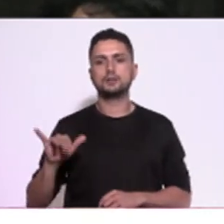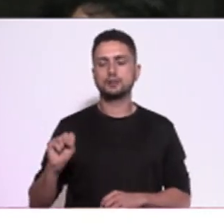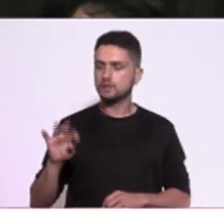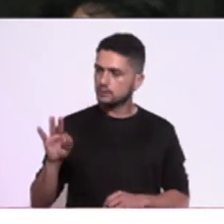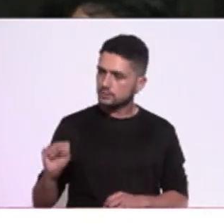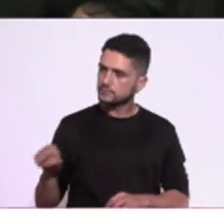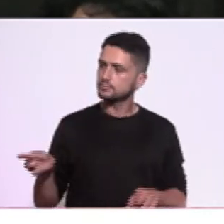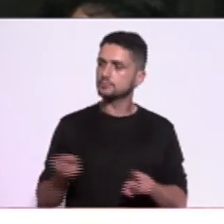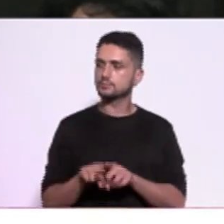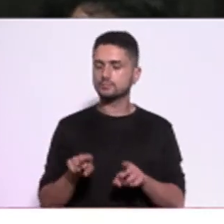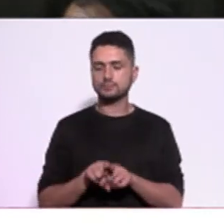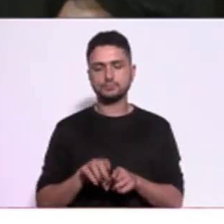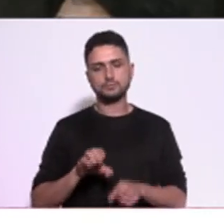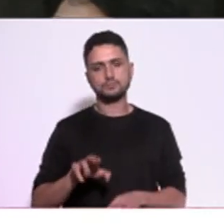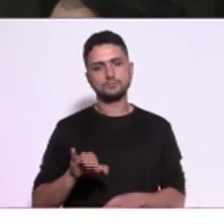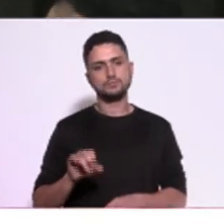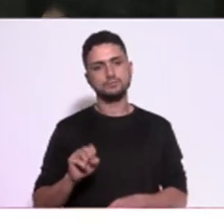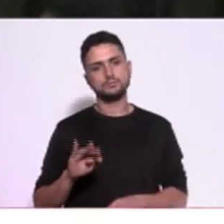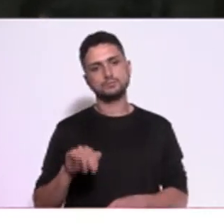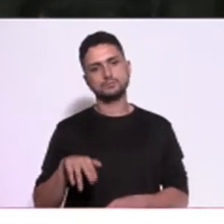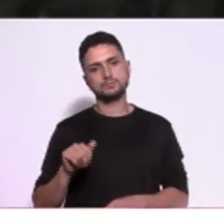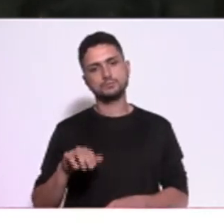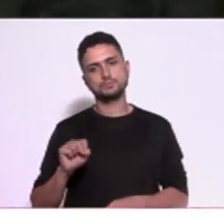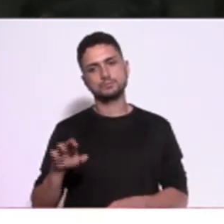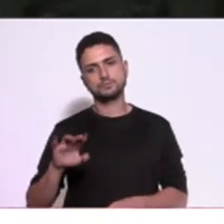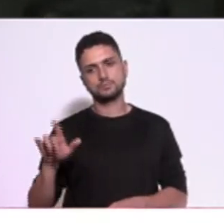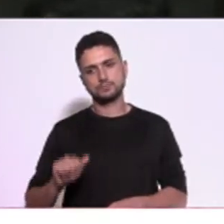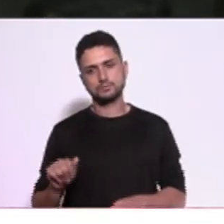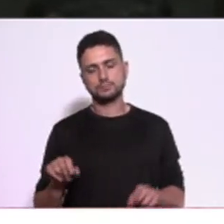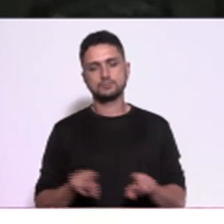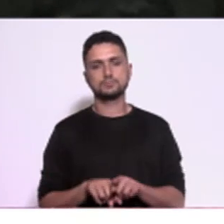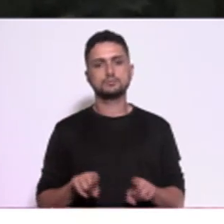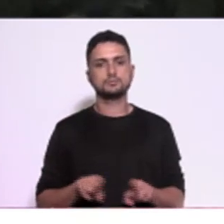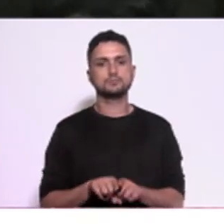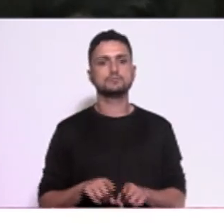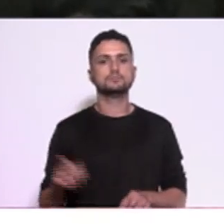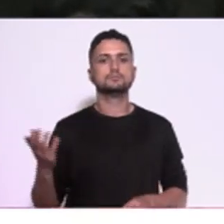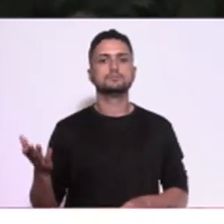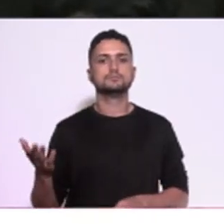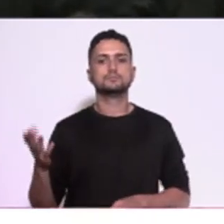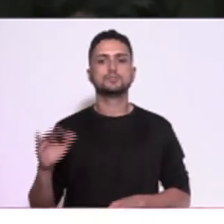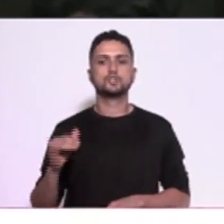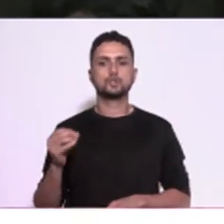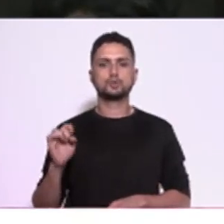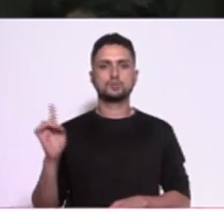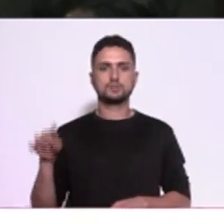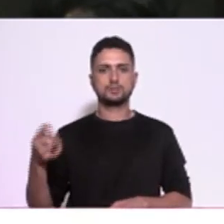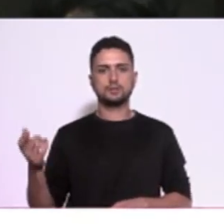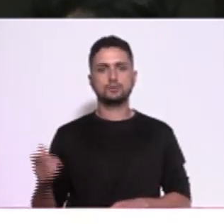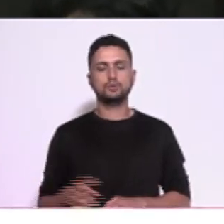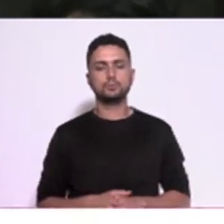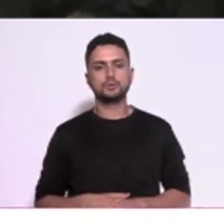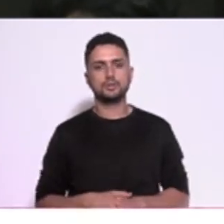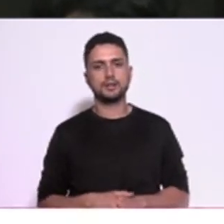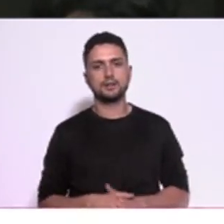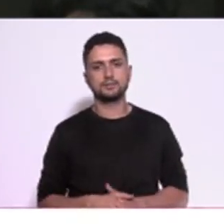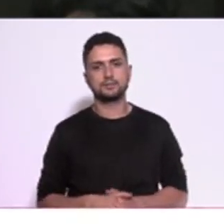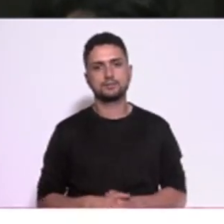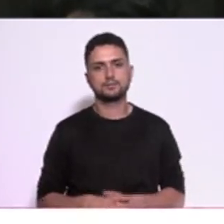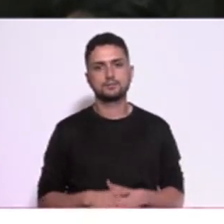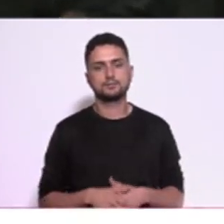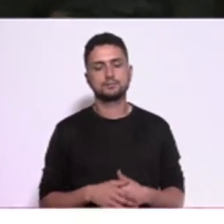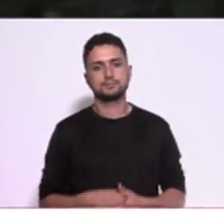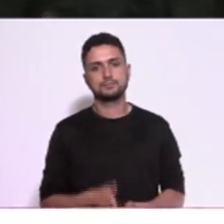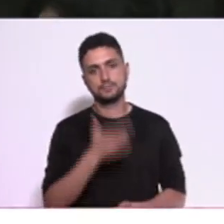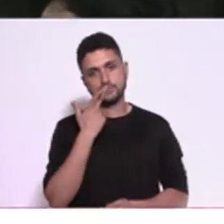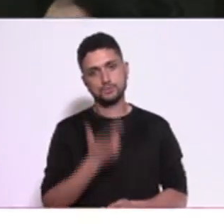senhora Cristiane Souza, o senhor Nirlande Malveira e o senhor José Murilo de Carvalho. E dizer